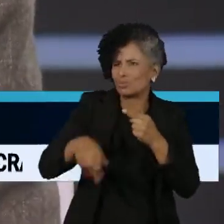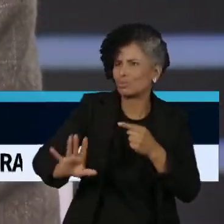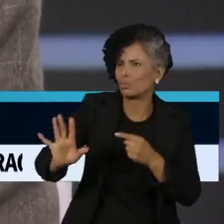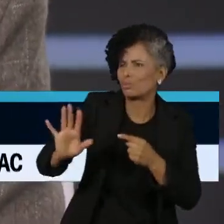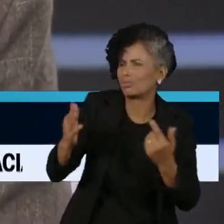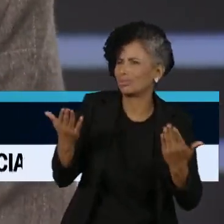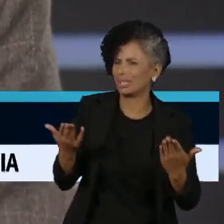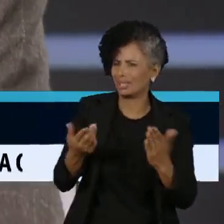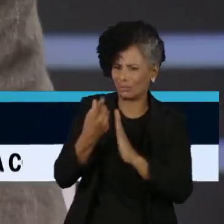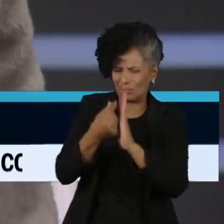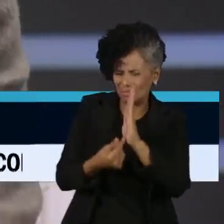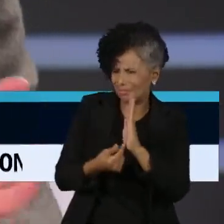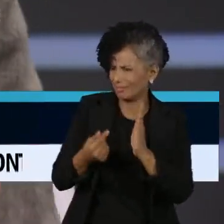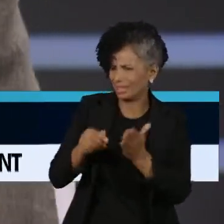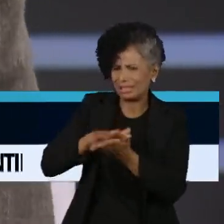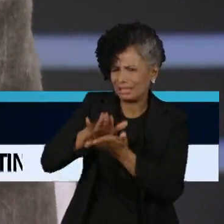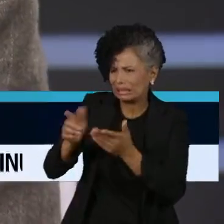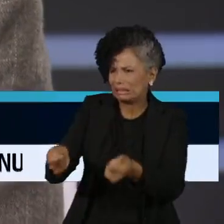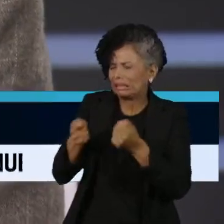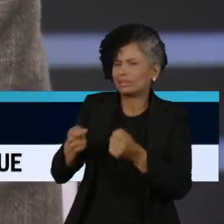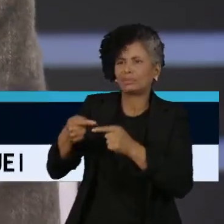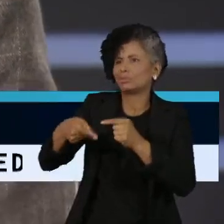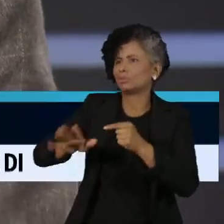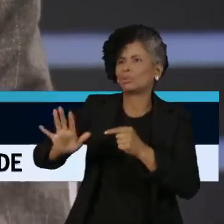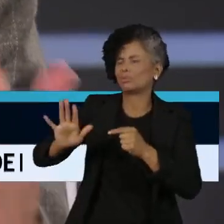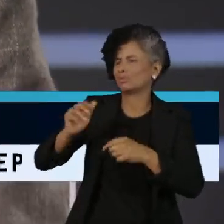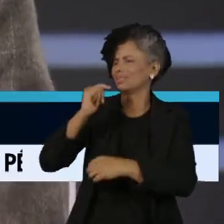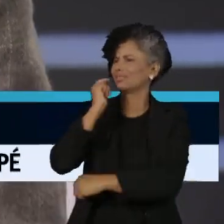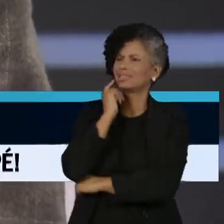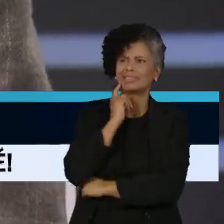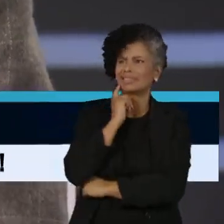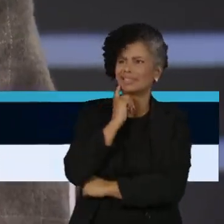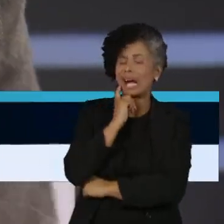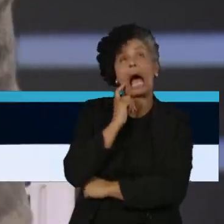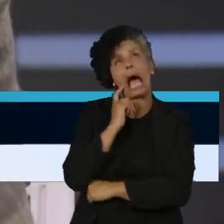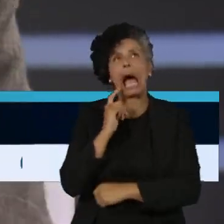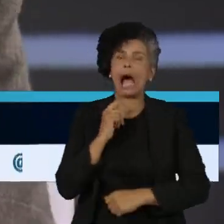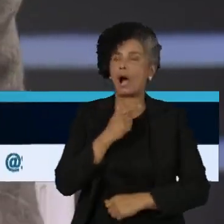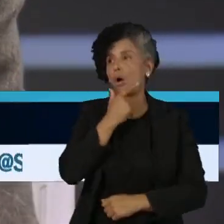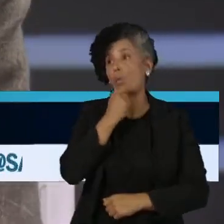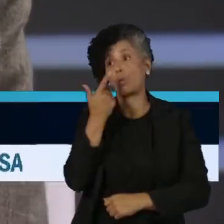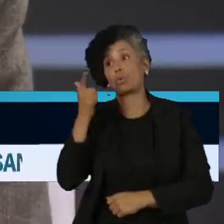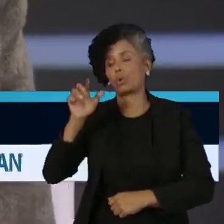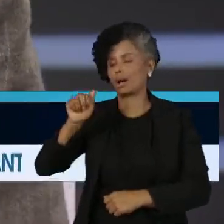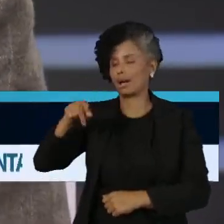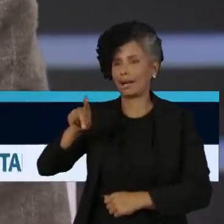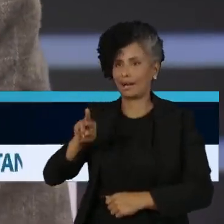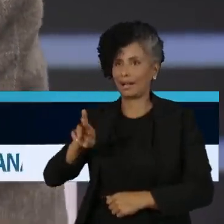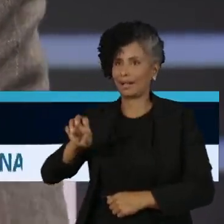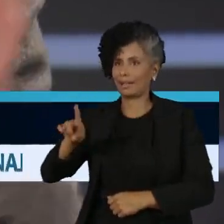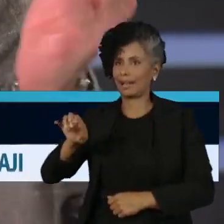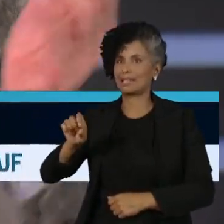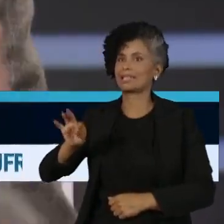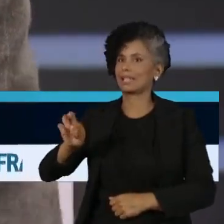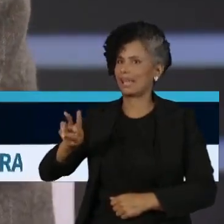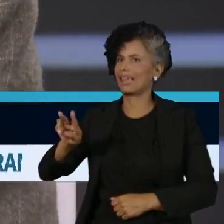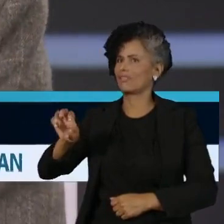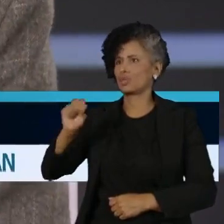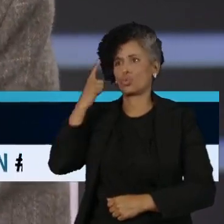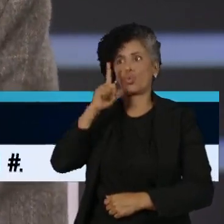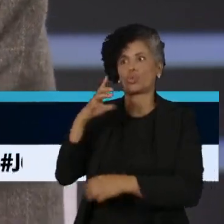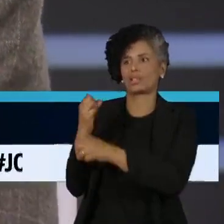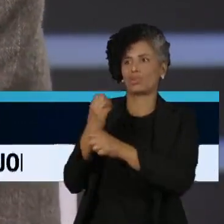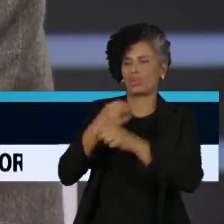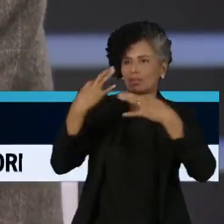mas o André Esteves gostou. Bom, então, sorte para o André Esteves. Aí todo mundo ficou no oba-oba, viu o dólar ia a 4 e não falou, não, agora está